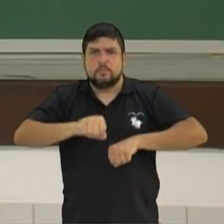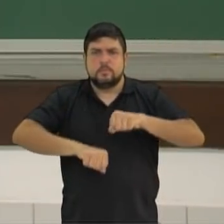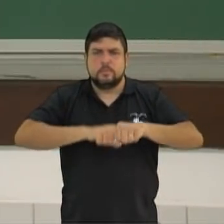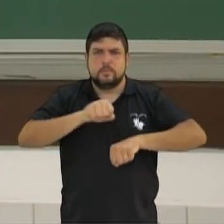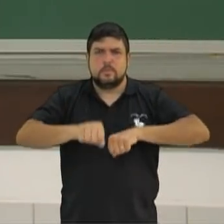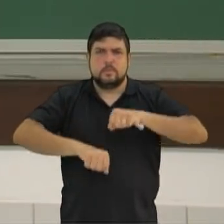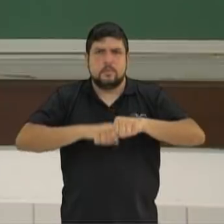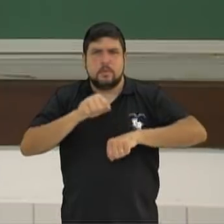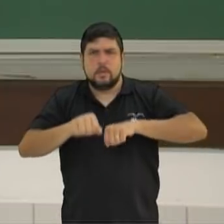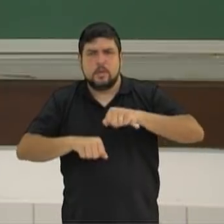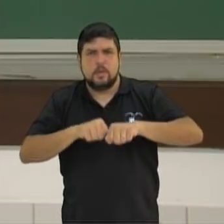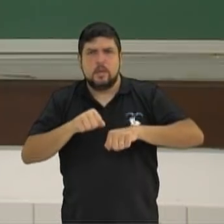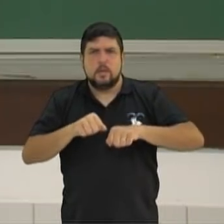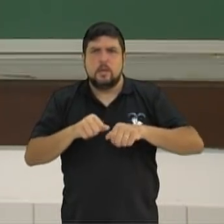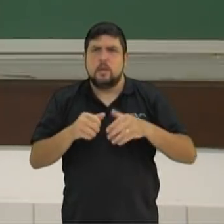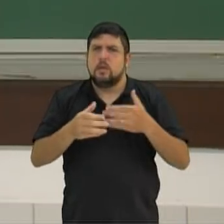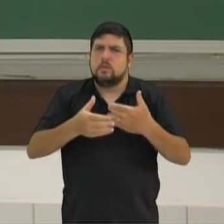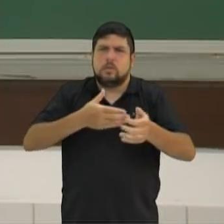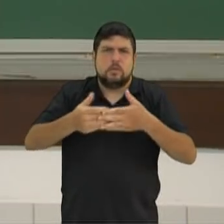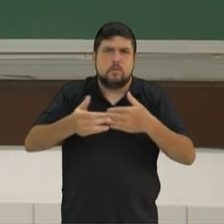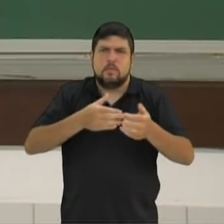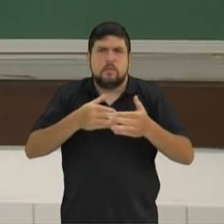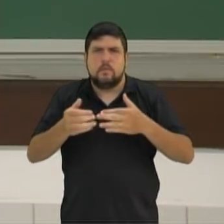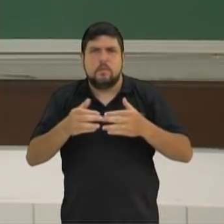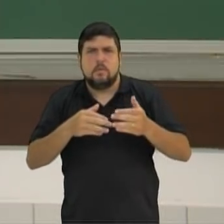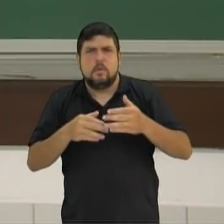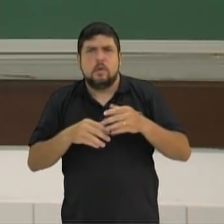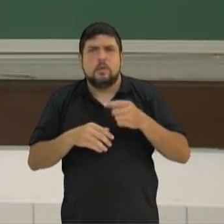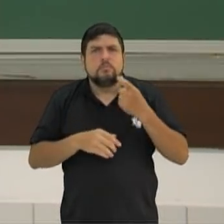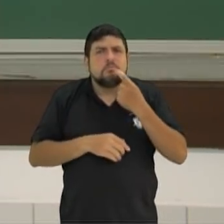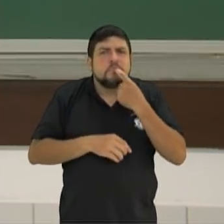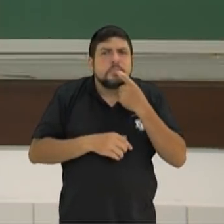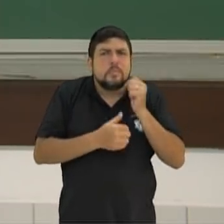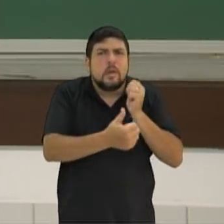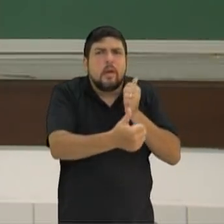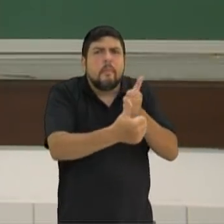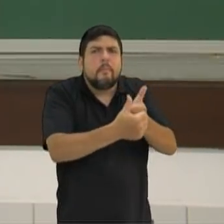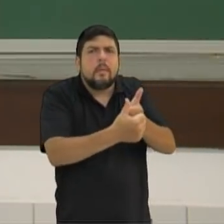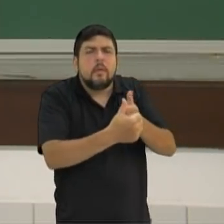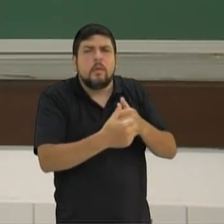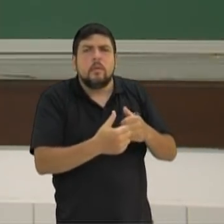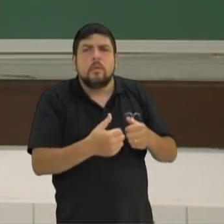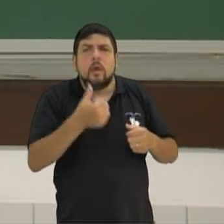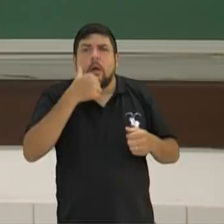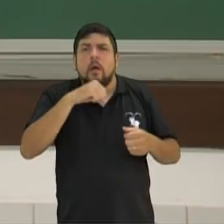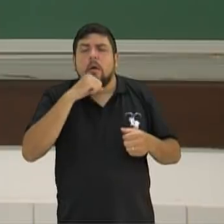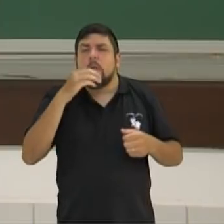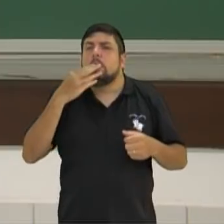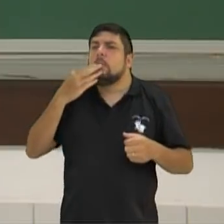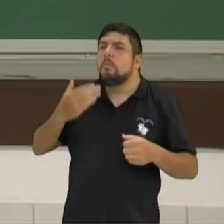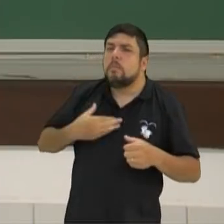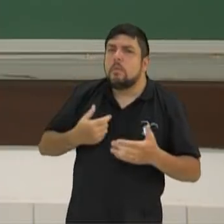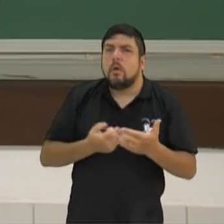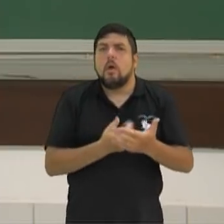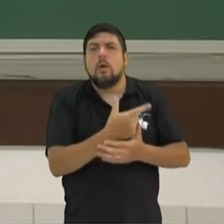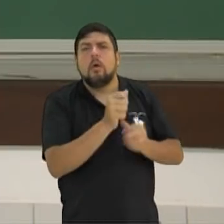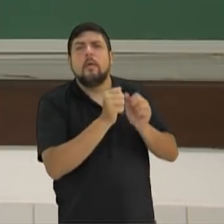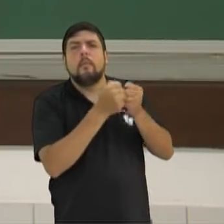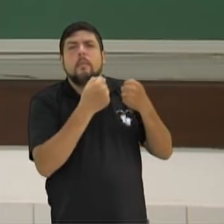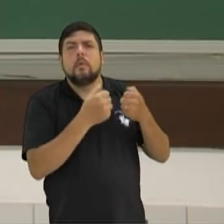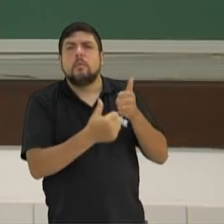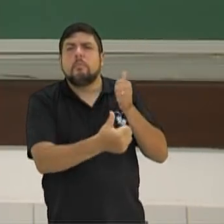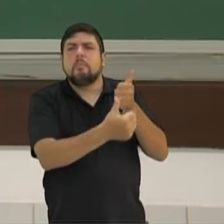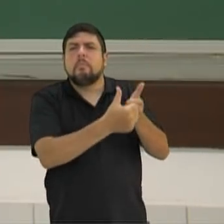você ande de bicicleta, mesmo que você vá lá na padaria comprar pão para sua mãe ou buscar alguma coisa no mercado, que